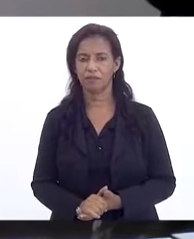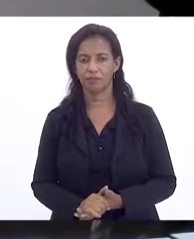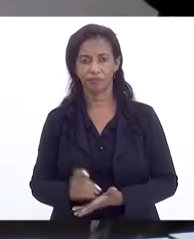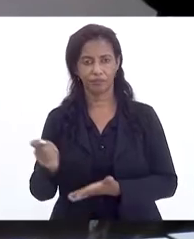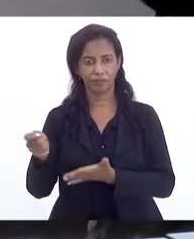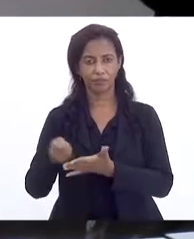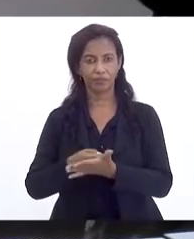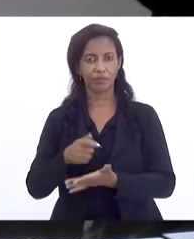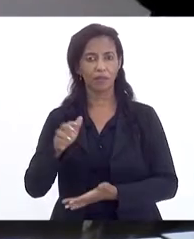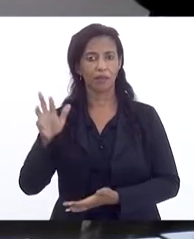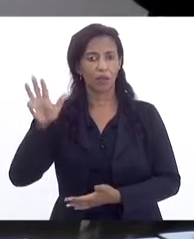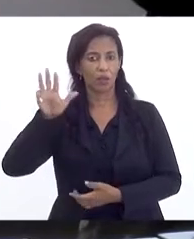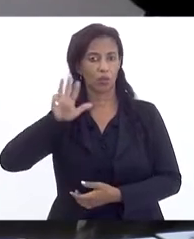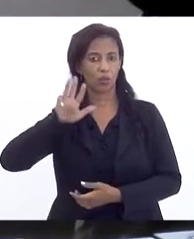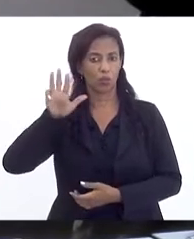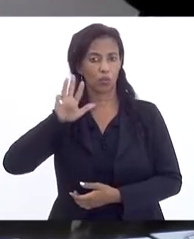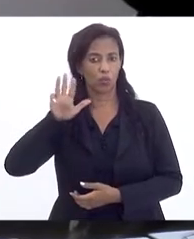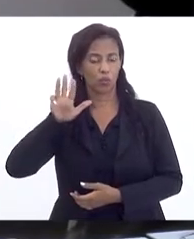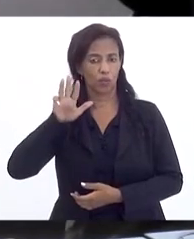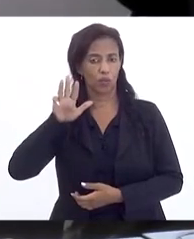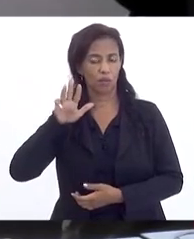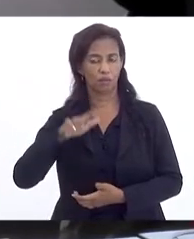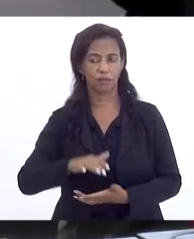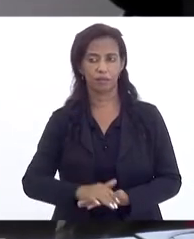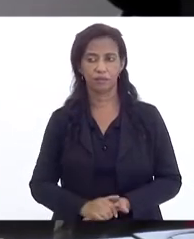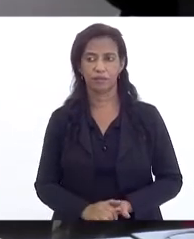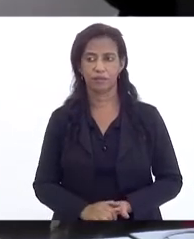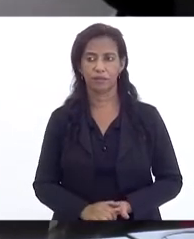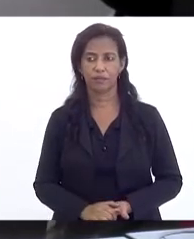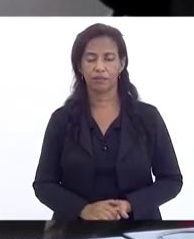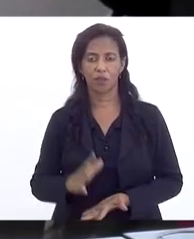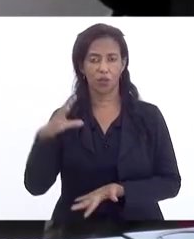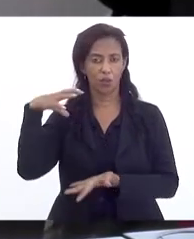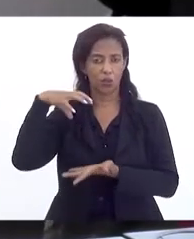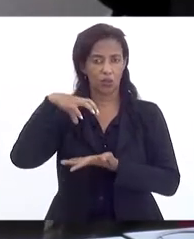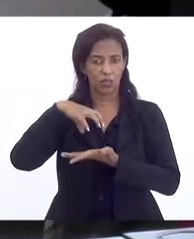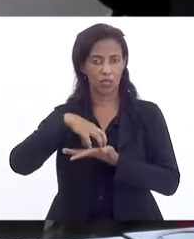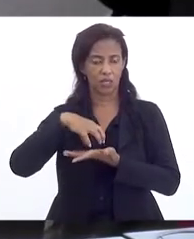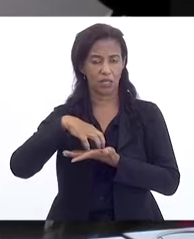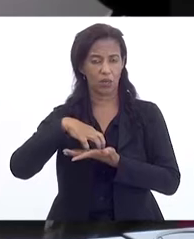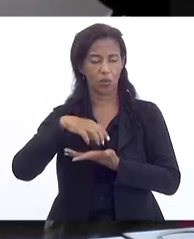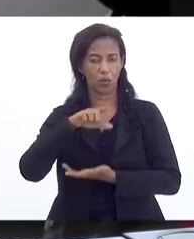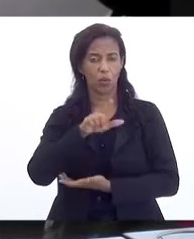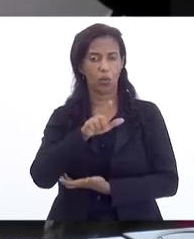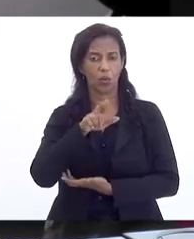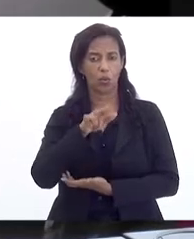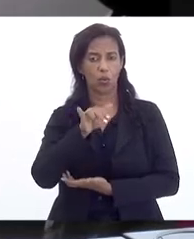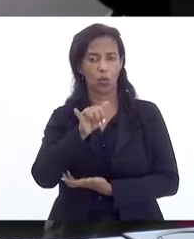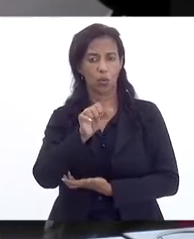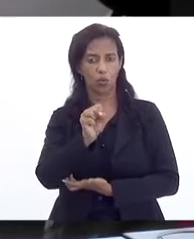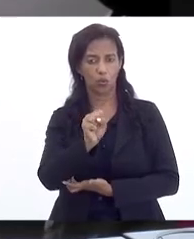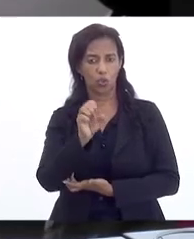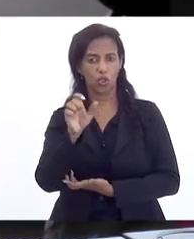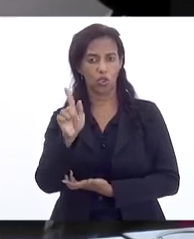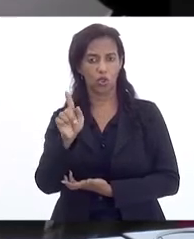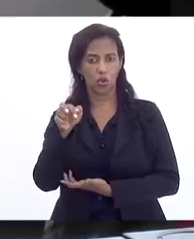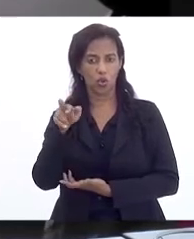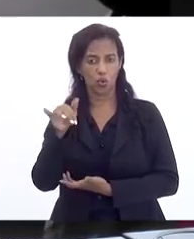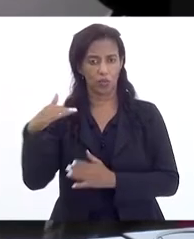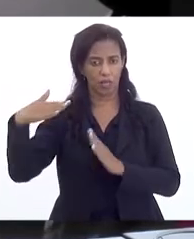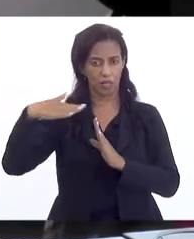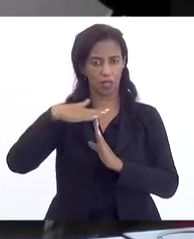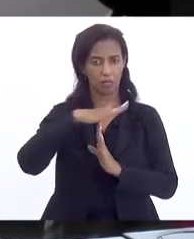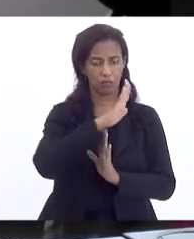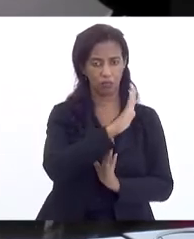sancionada pelo Lula. Fica o Centro Luiz Gonzaga de Traduções Nordestinas, Feira Nordestina de São